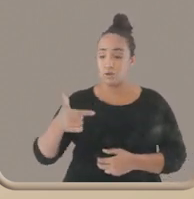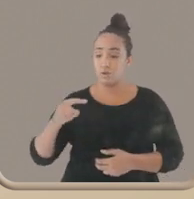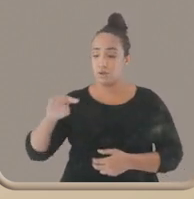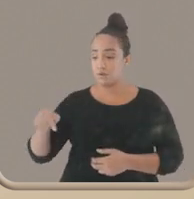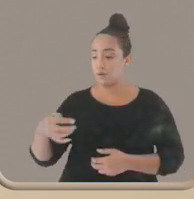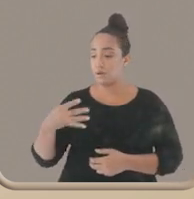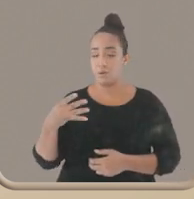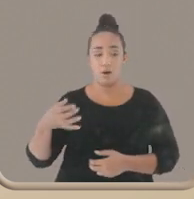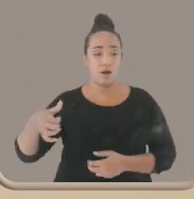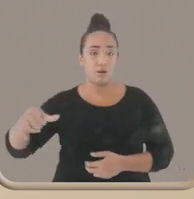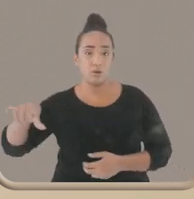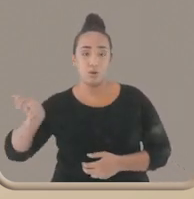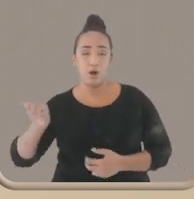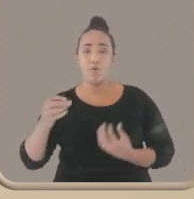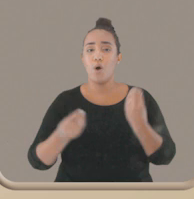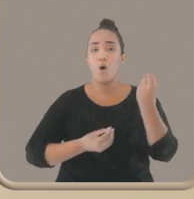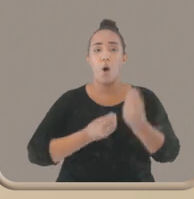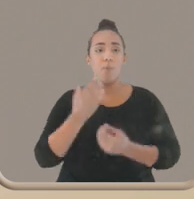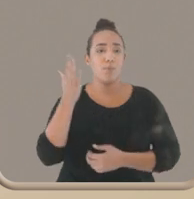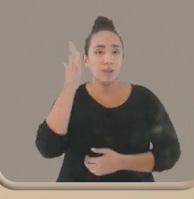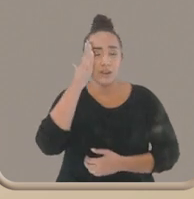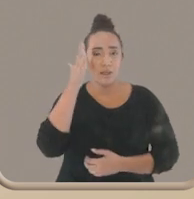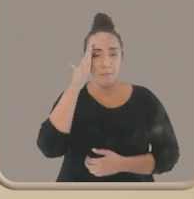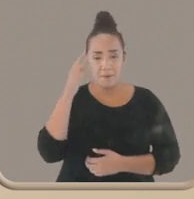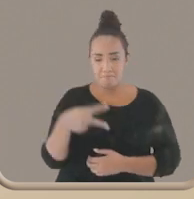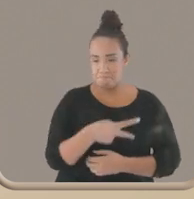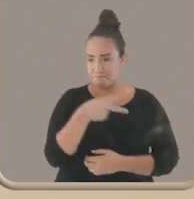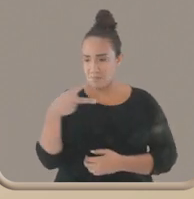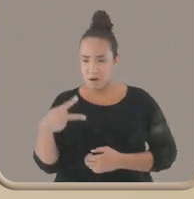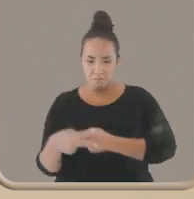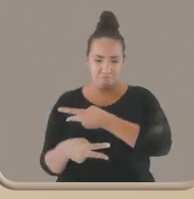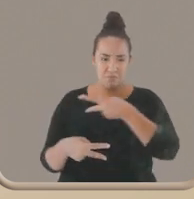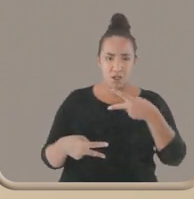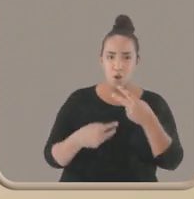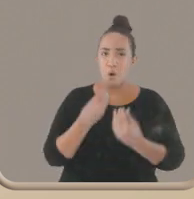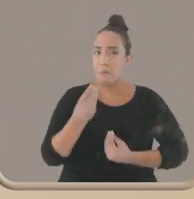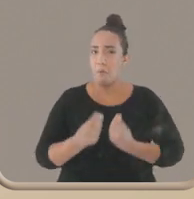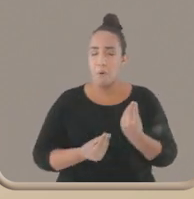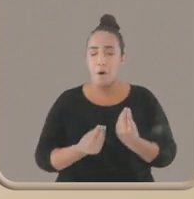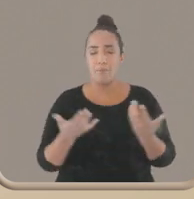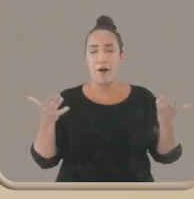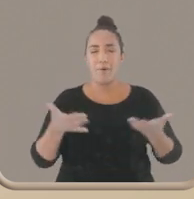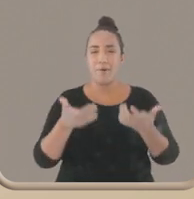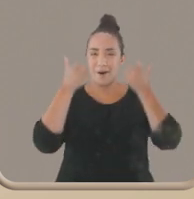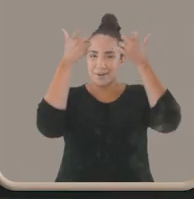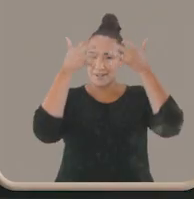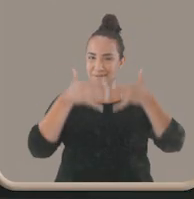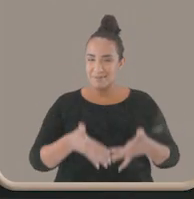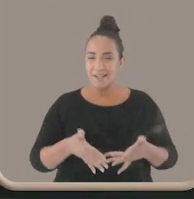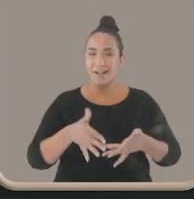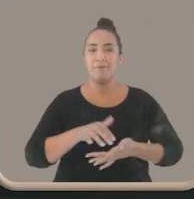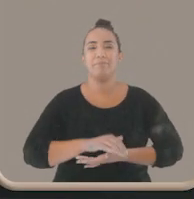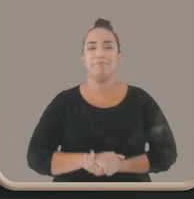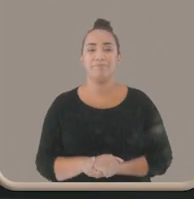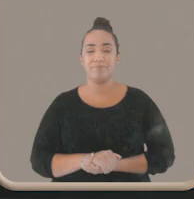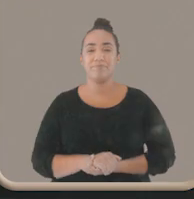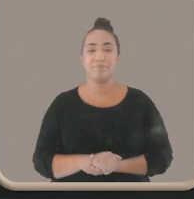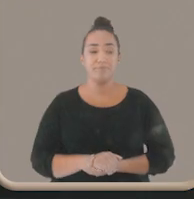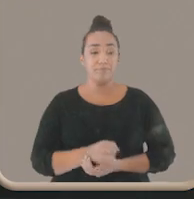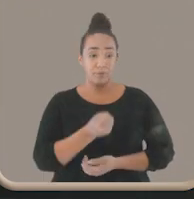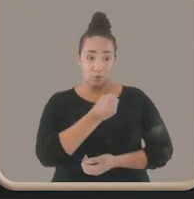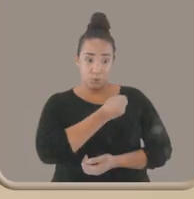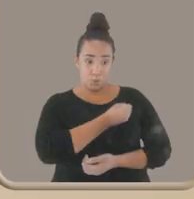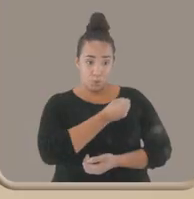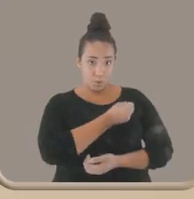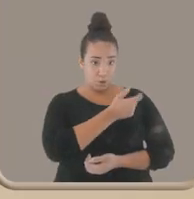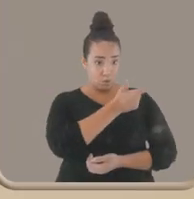2,049 e 2,49, como eu vou saber qual é maior e qual é menor? Vem comigo que a gente vai aprender